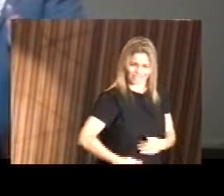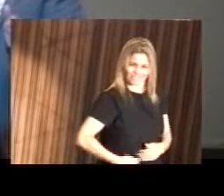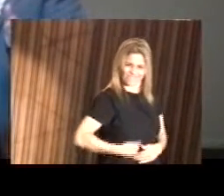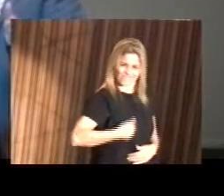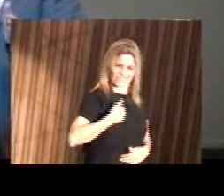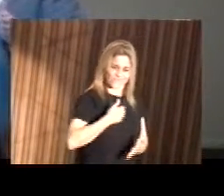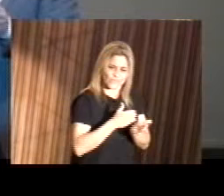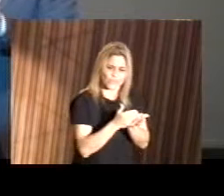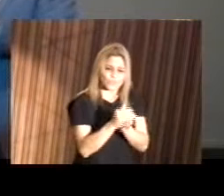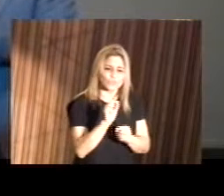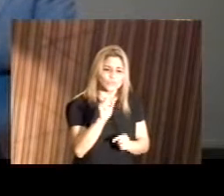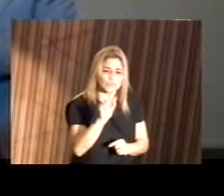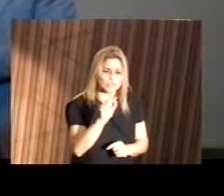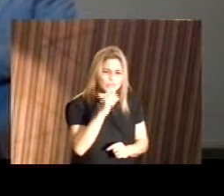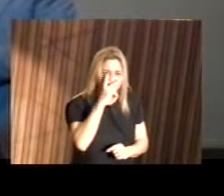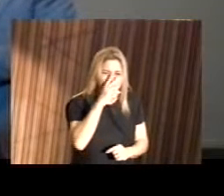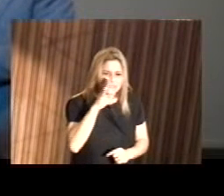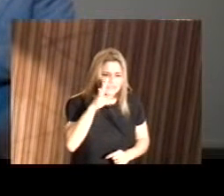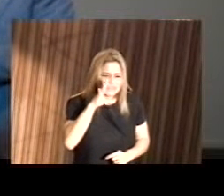tornaram